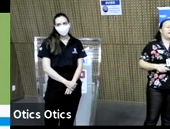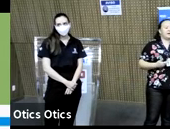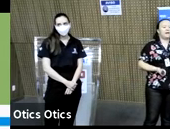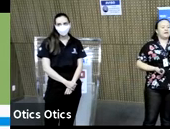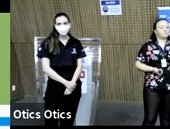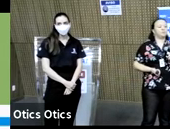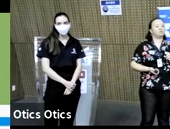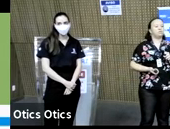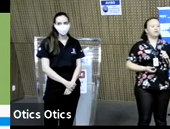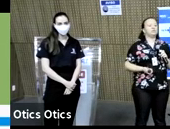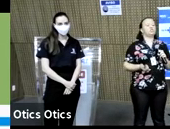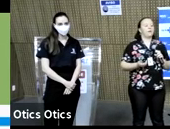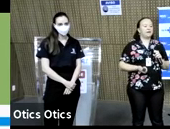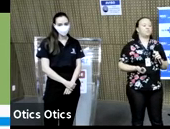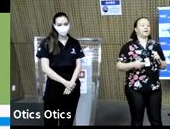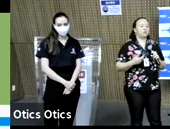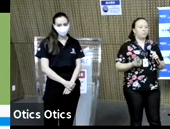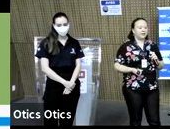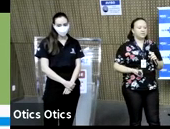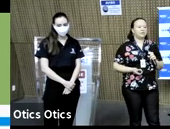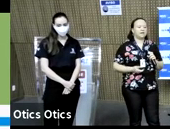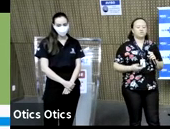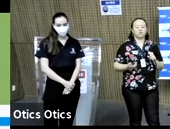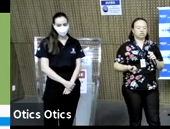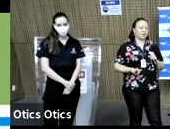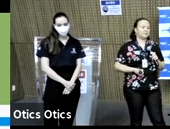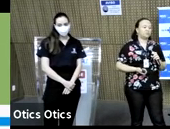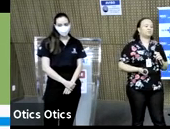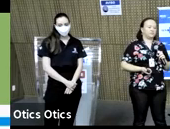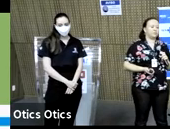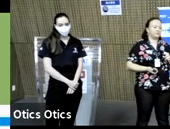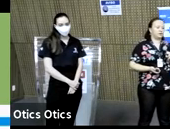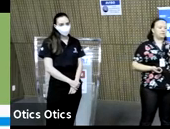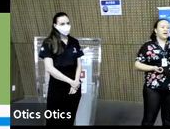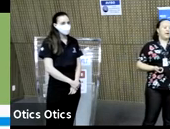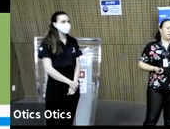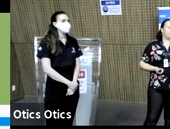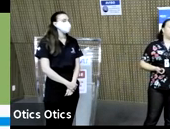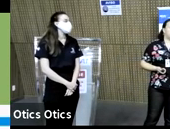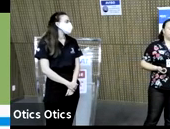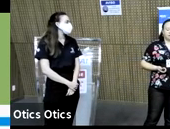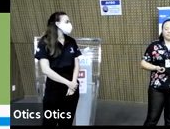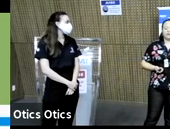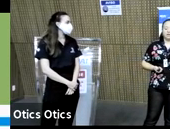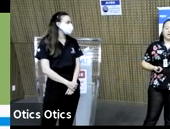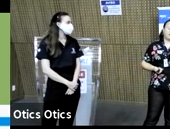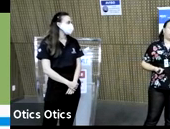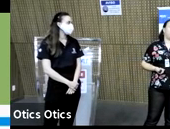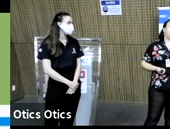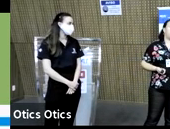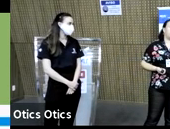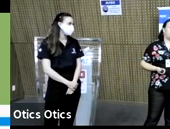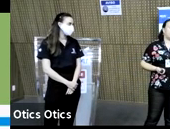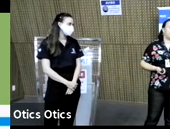visualiza e ele responde. Então a gente pede para que ele compareça à unidade para a gente estar repassando todas as informações referente aos seus agendamentos. E